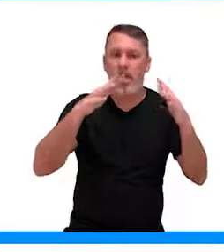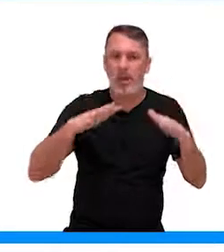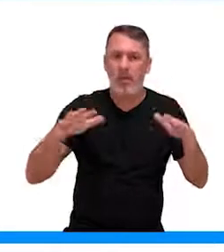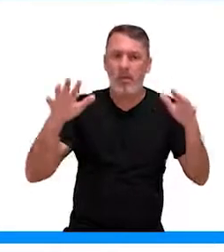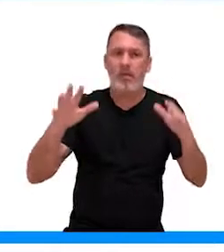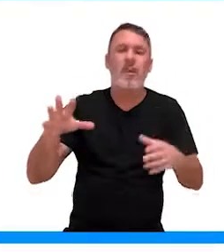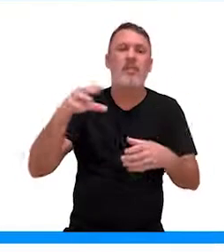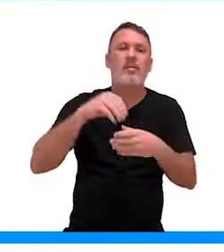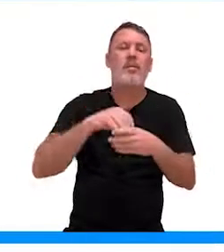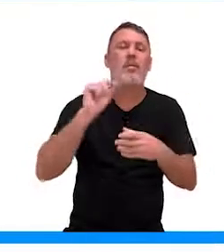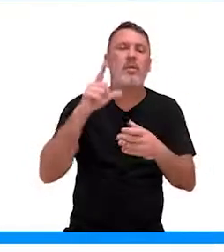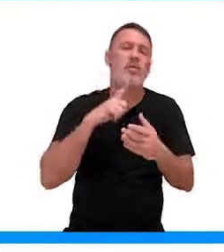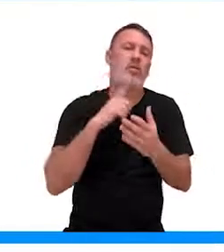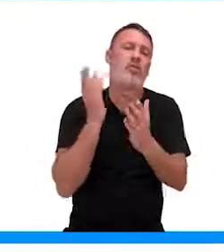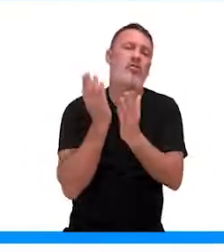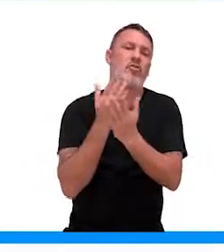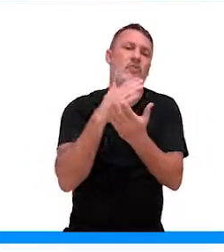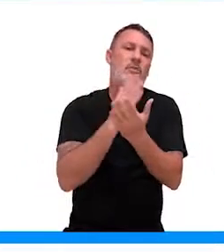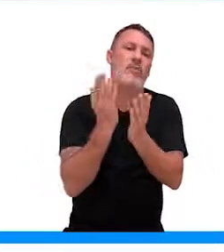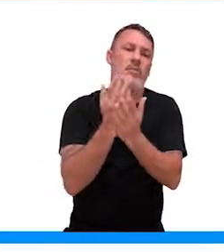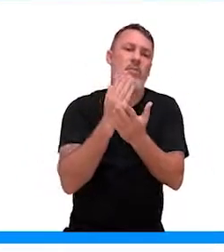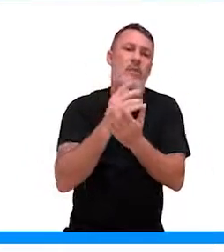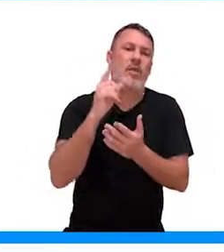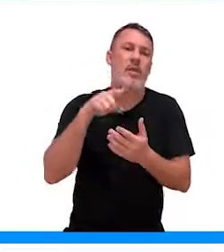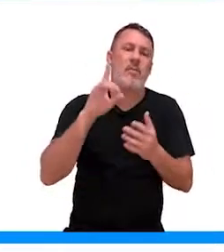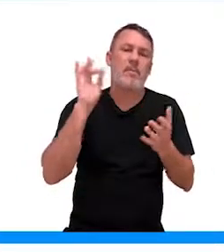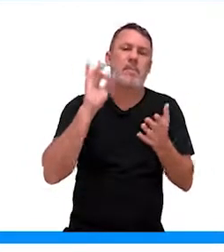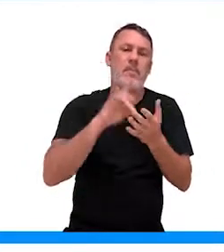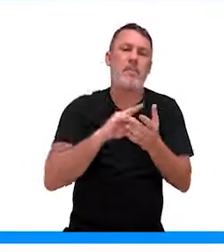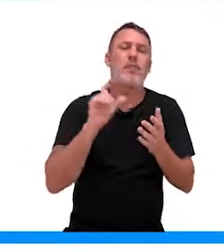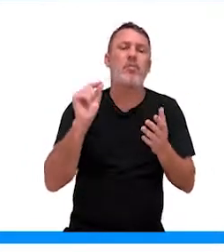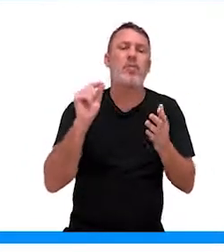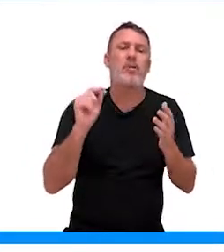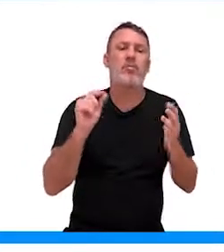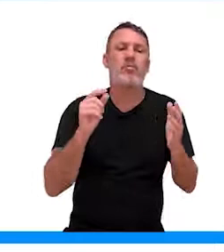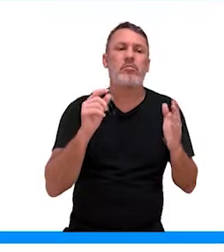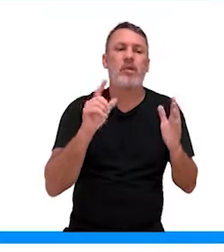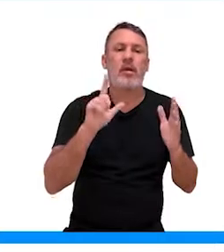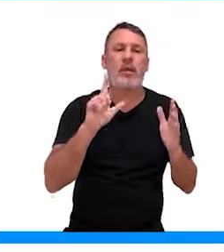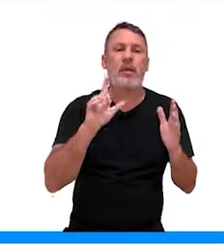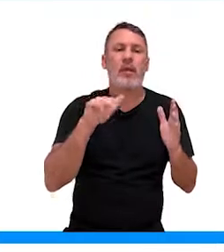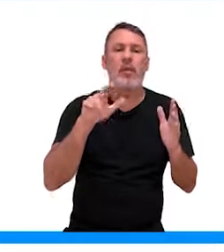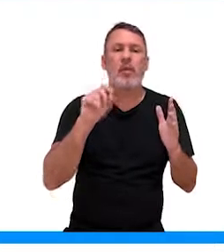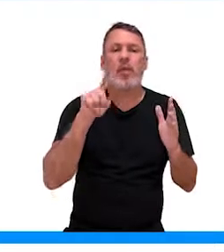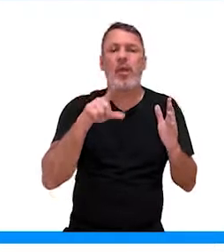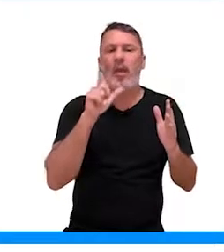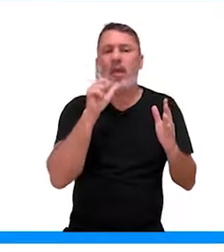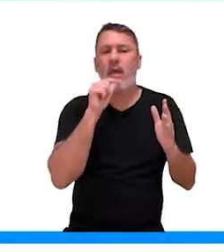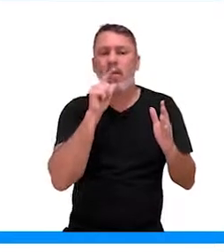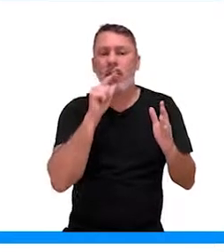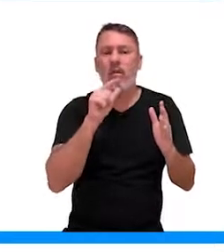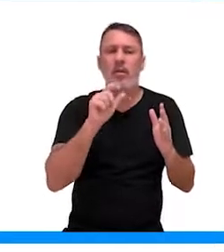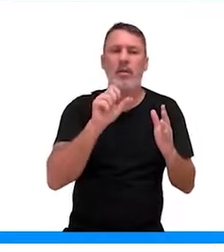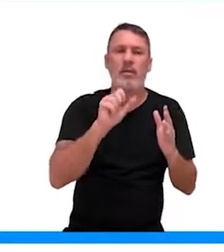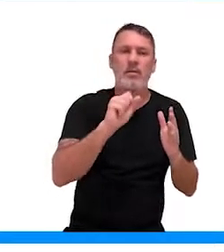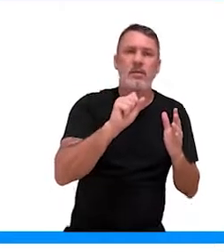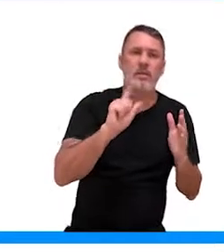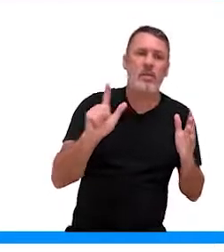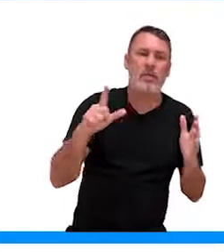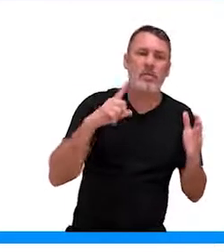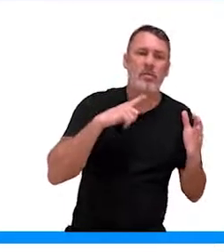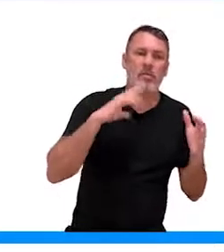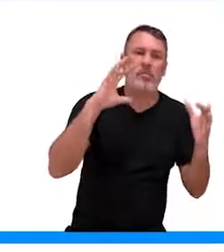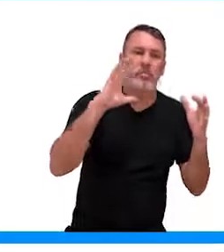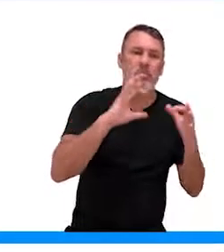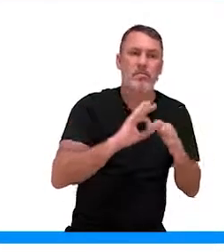são porções, partes, de fato, líquidas de água salgada que vão circundar